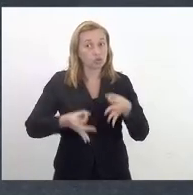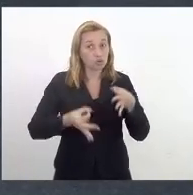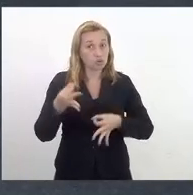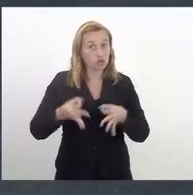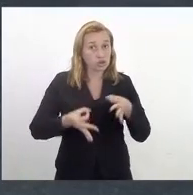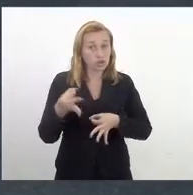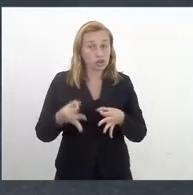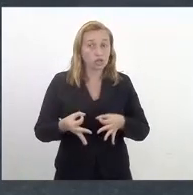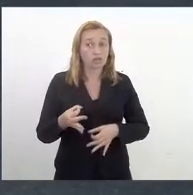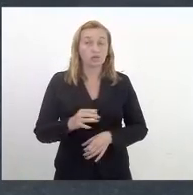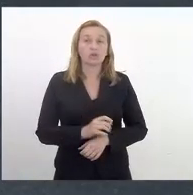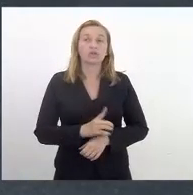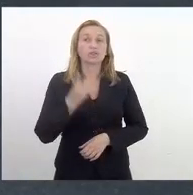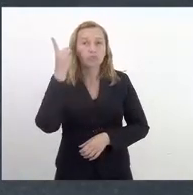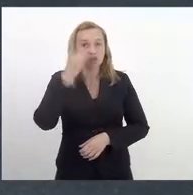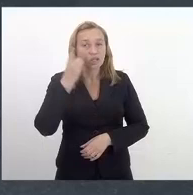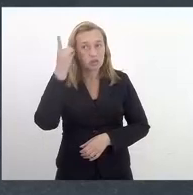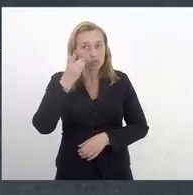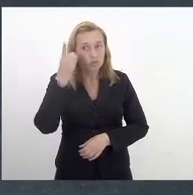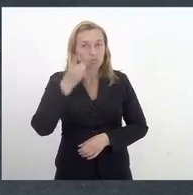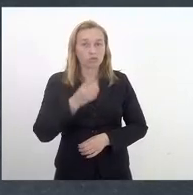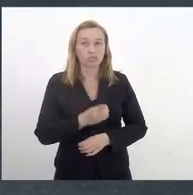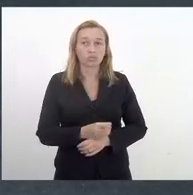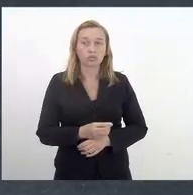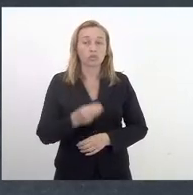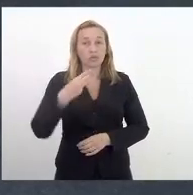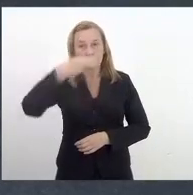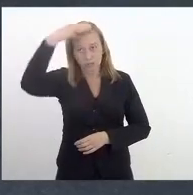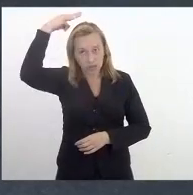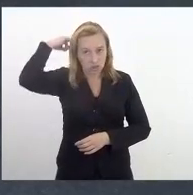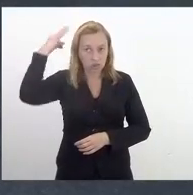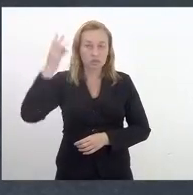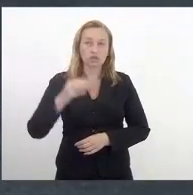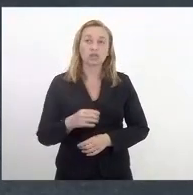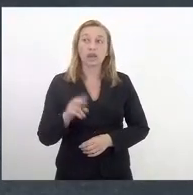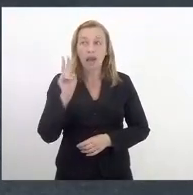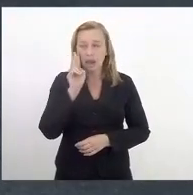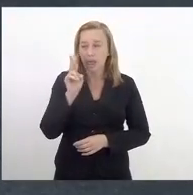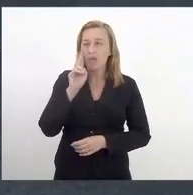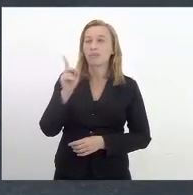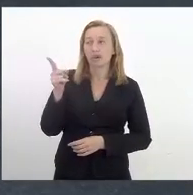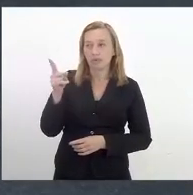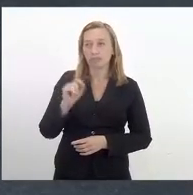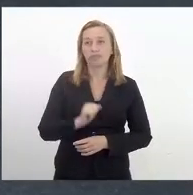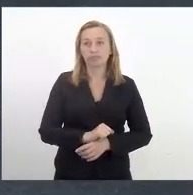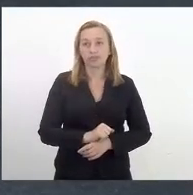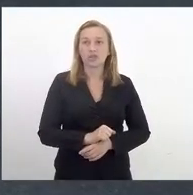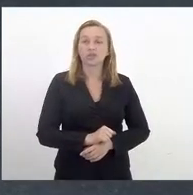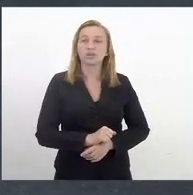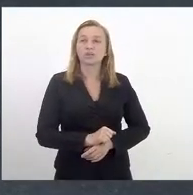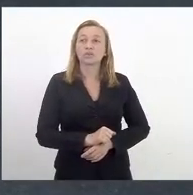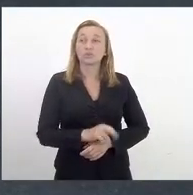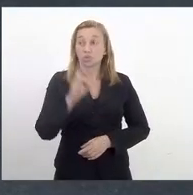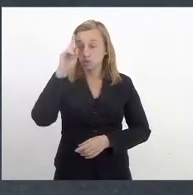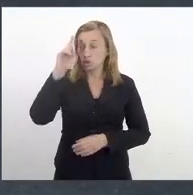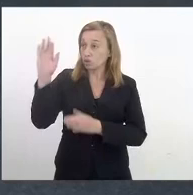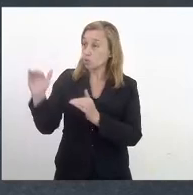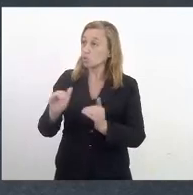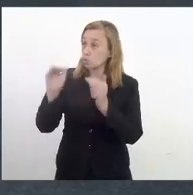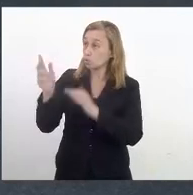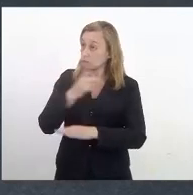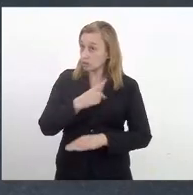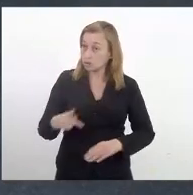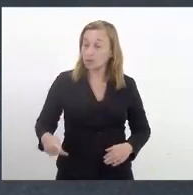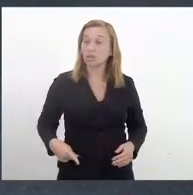justiça Deputado Márcio Pacheco age lembrar quando vossa excelência